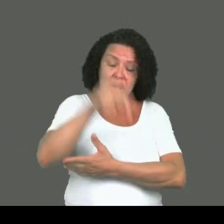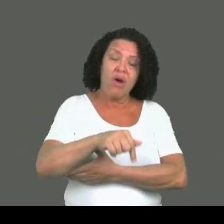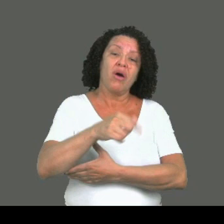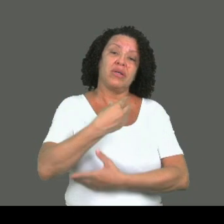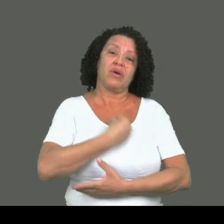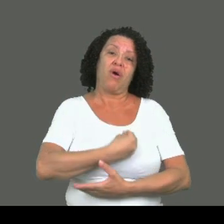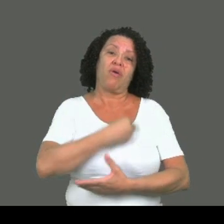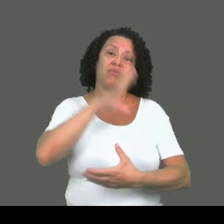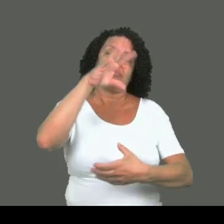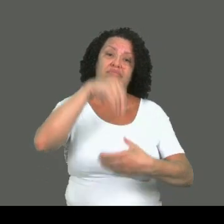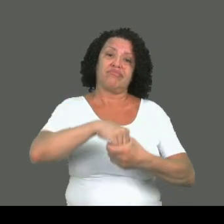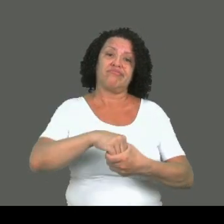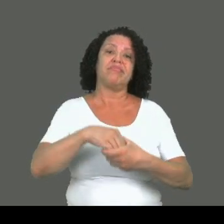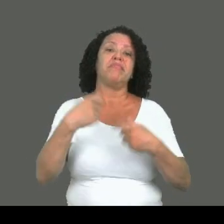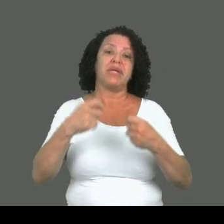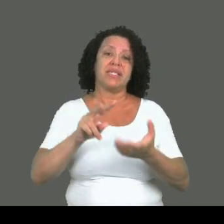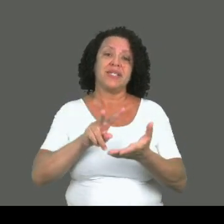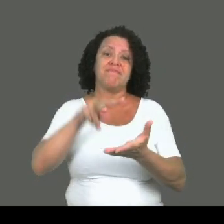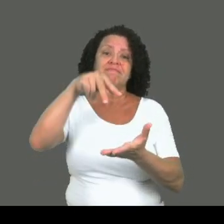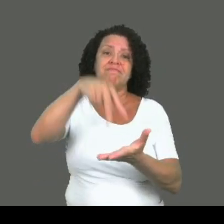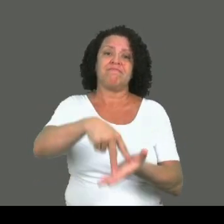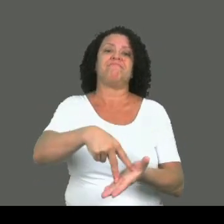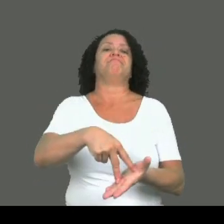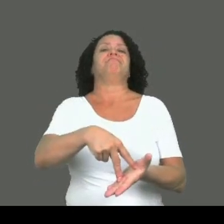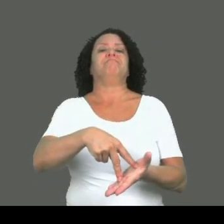conviver e superar.